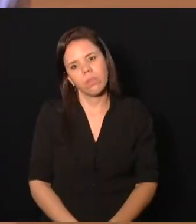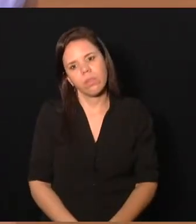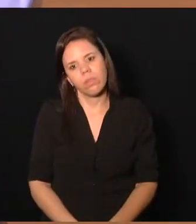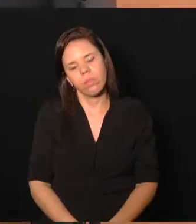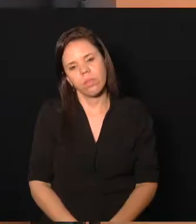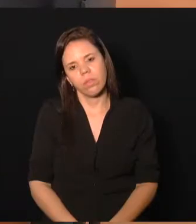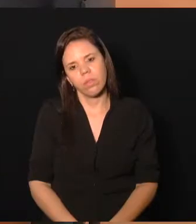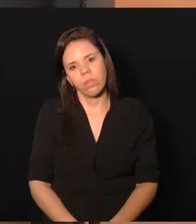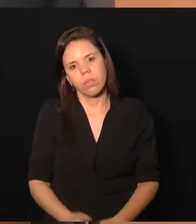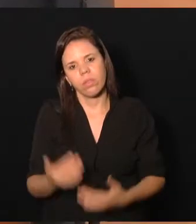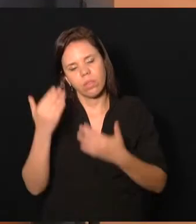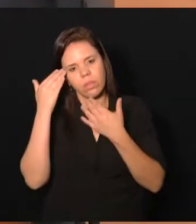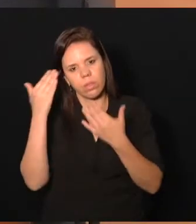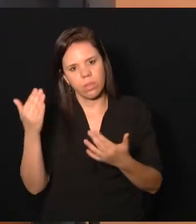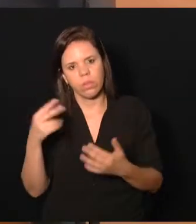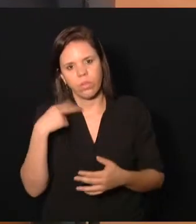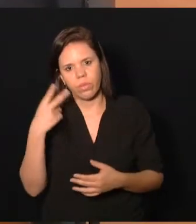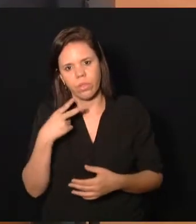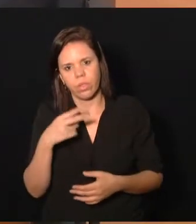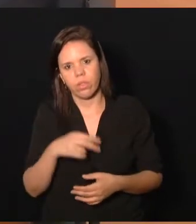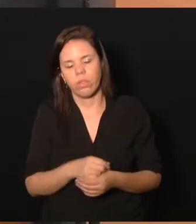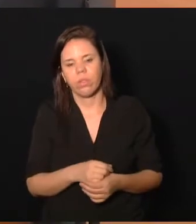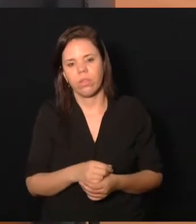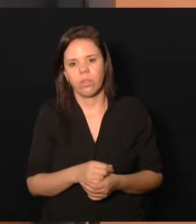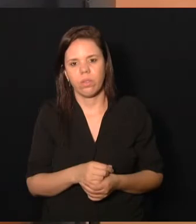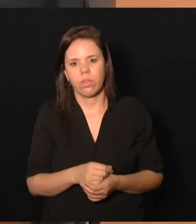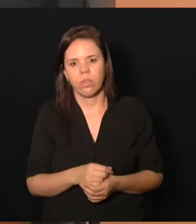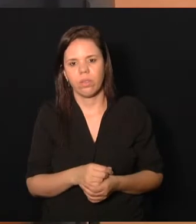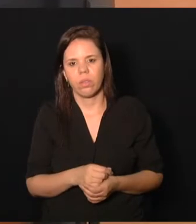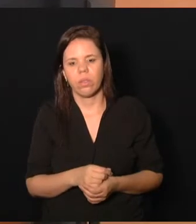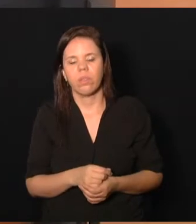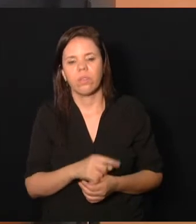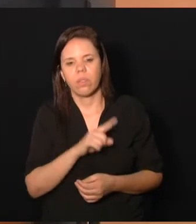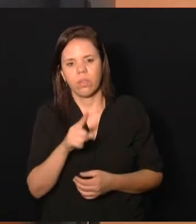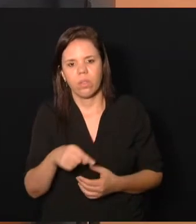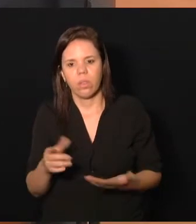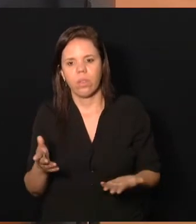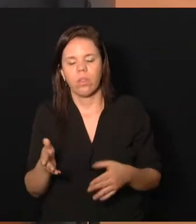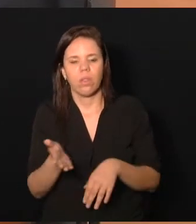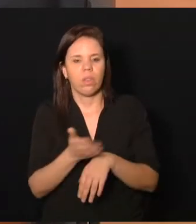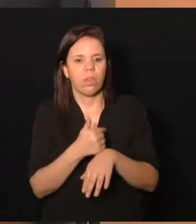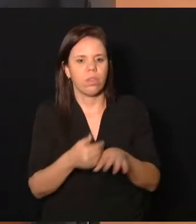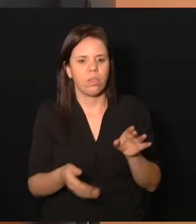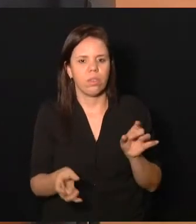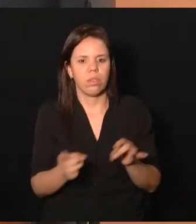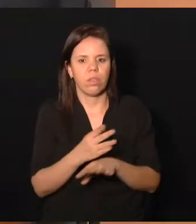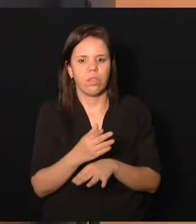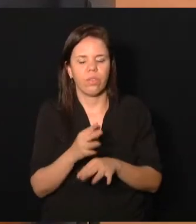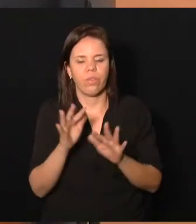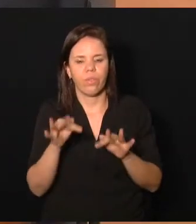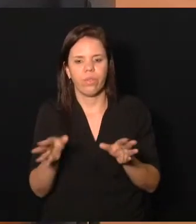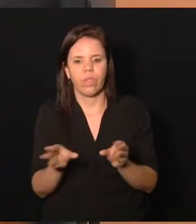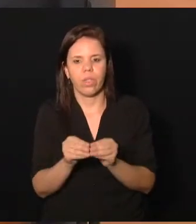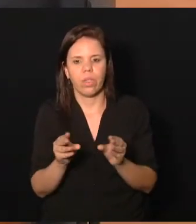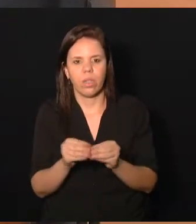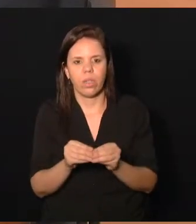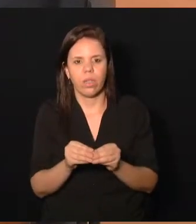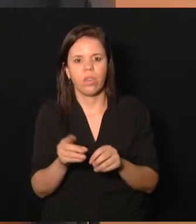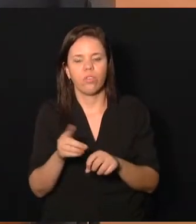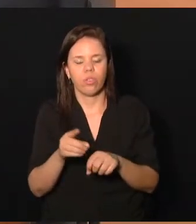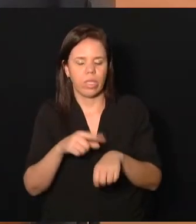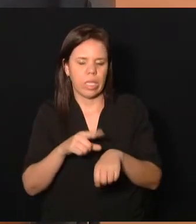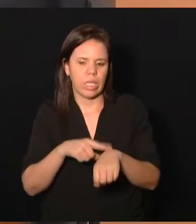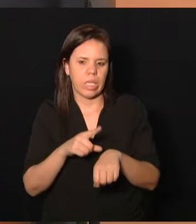Obrigado. Obrigado, vereador Zé Carlos. Eu, antes de passar considerações finais, que eu acho que o tempo já